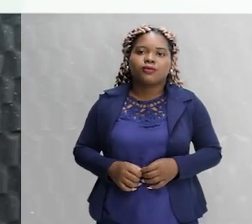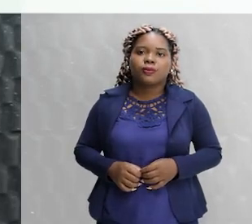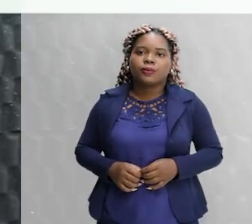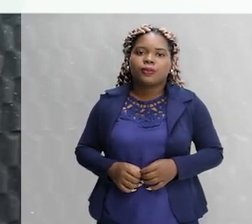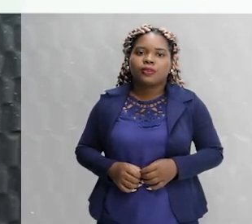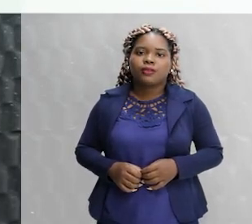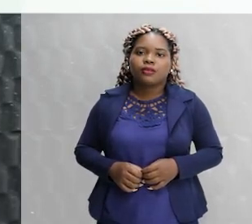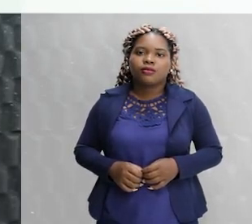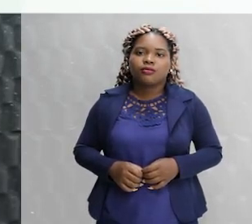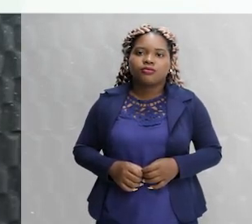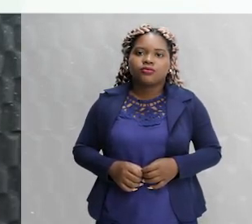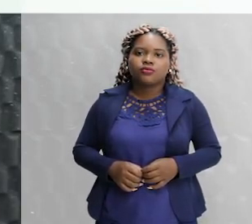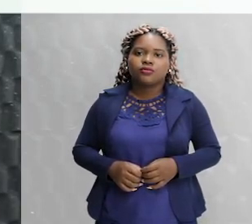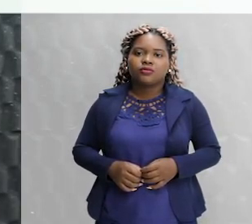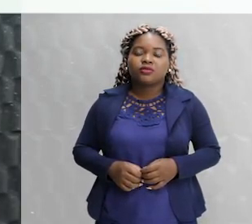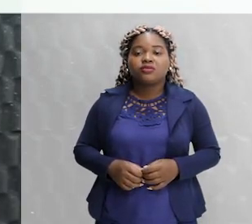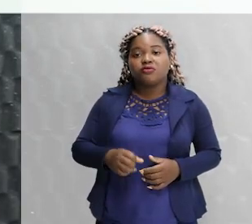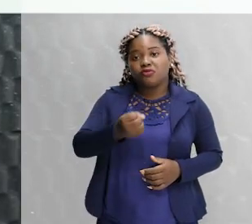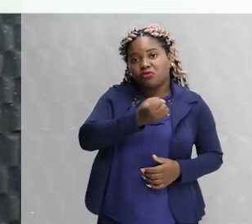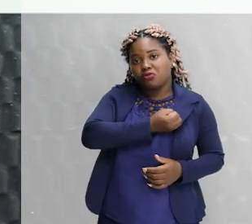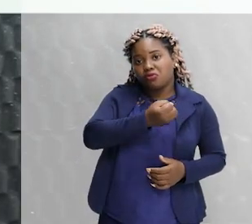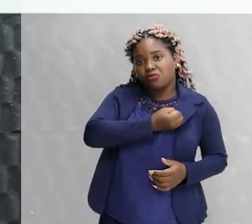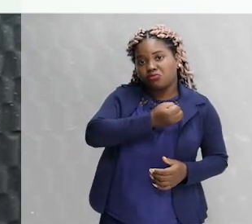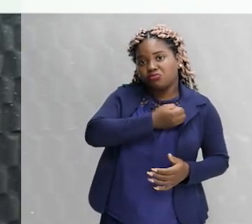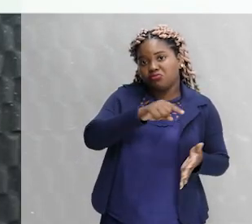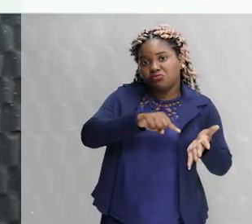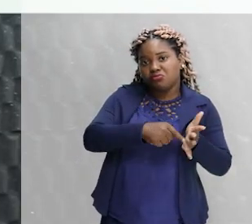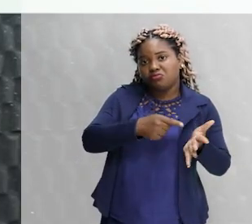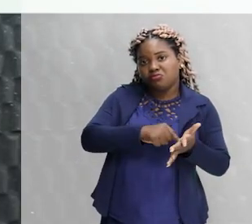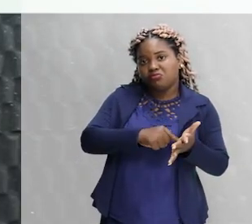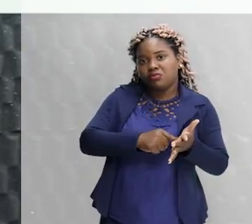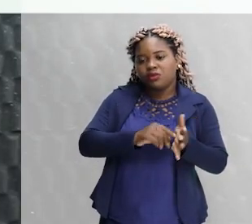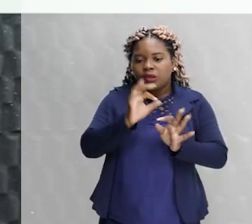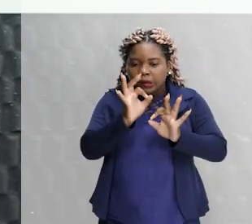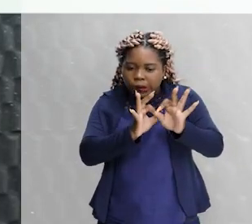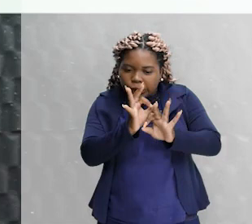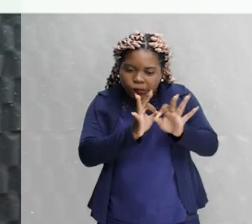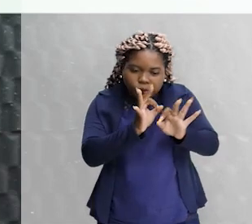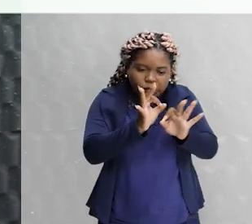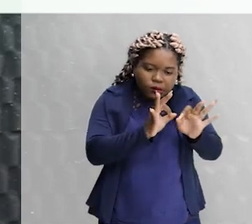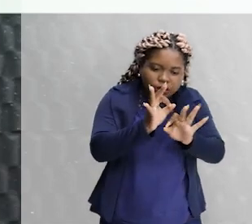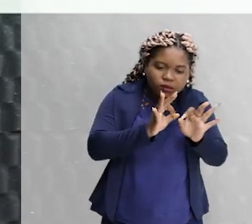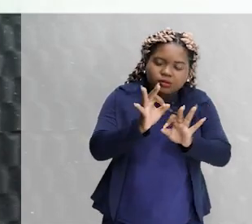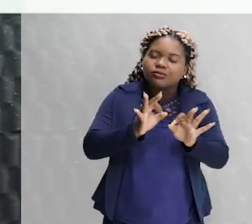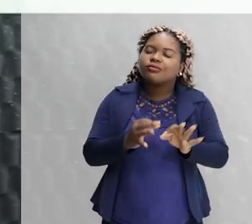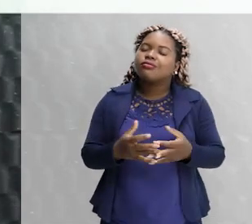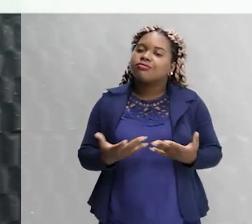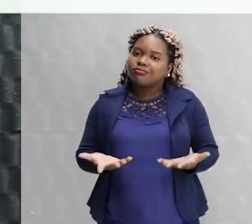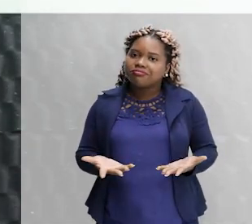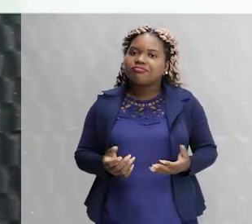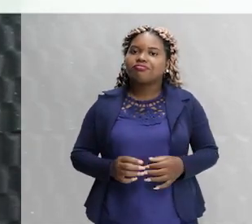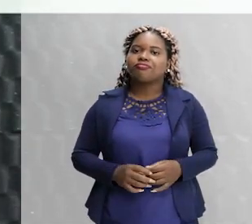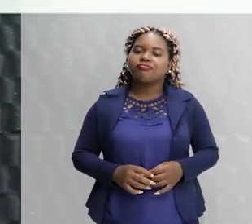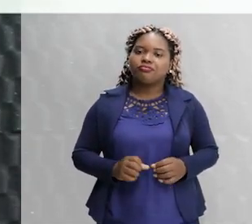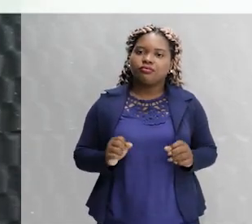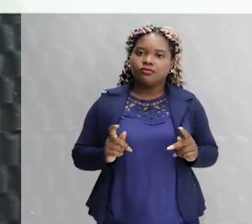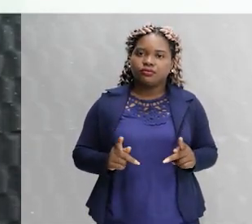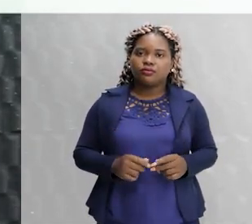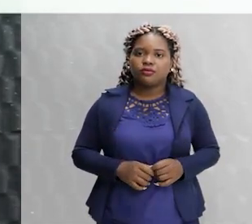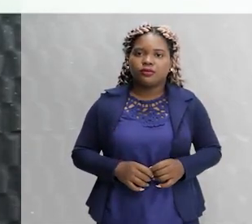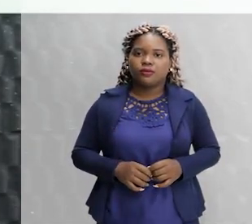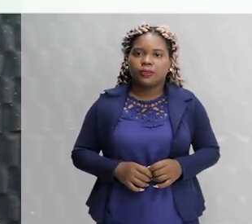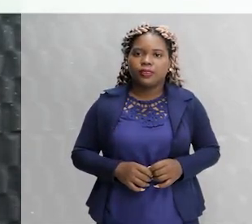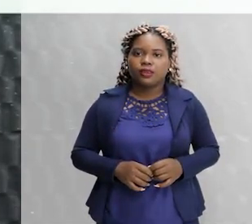Então, ficou uma nota ajustada em relação ao grau de importância. Ok,